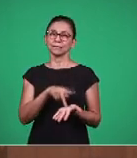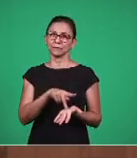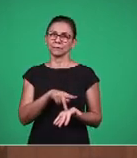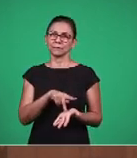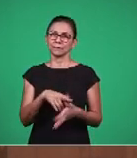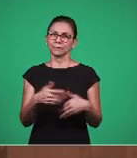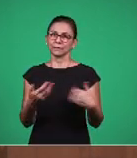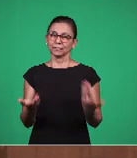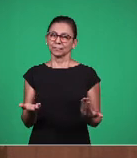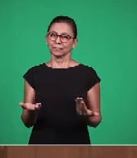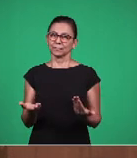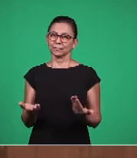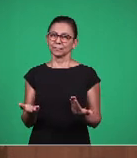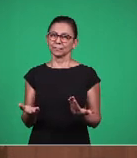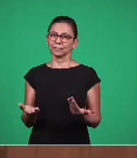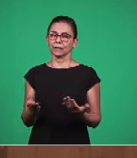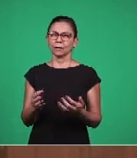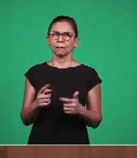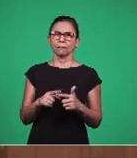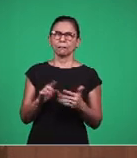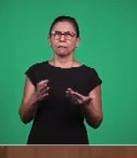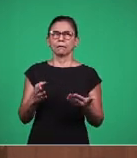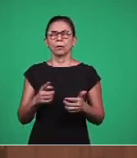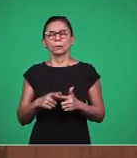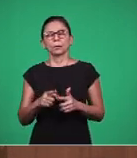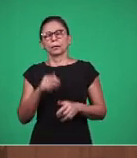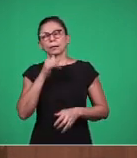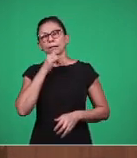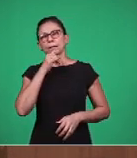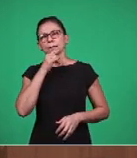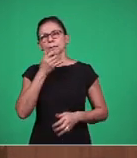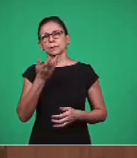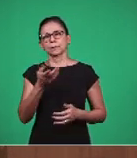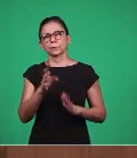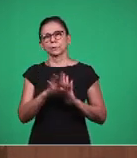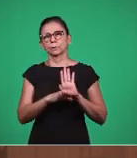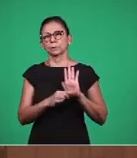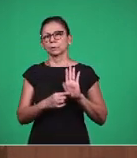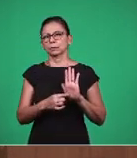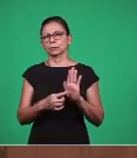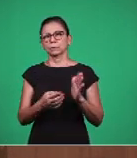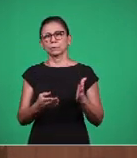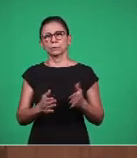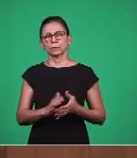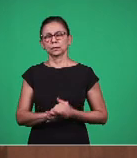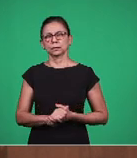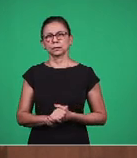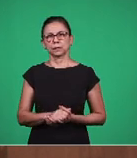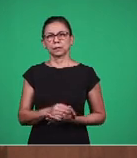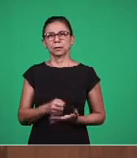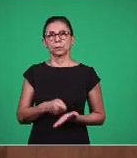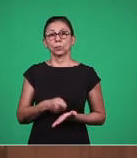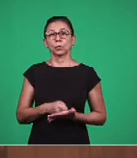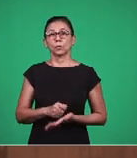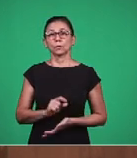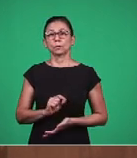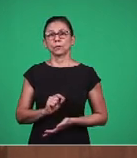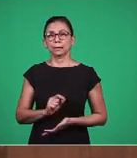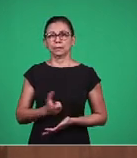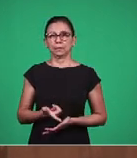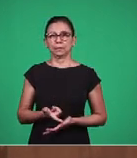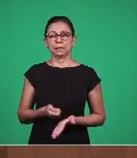ele não vai simplesmente... O texto aqui, a exigência, não é só essa. Não